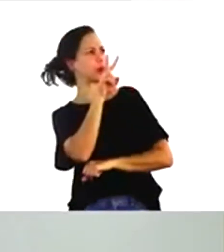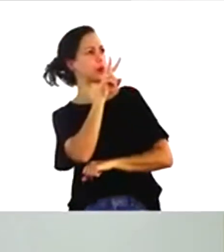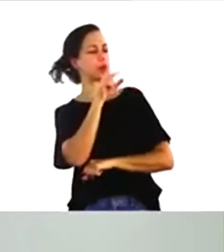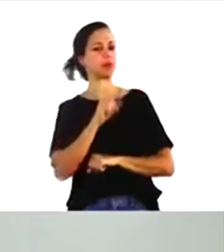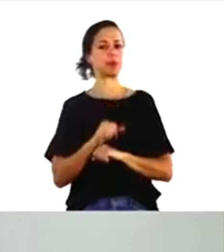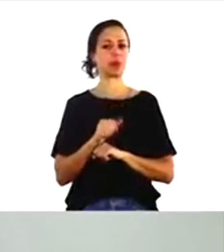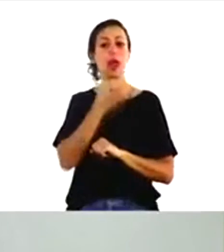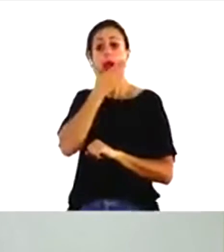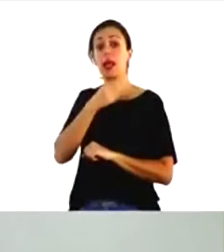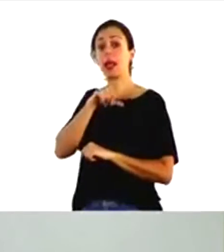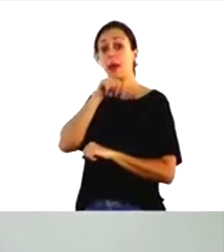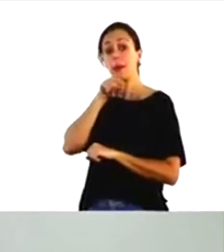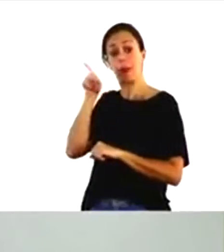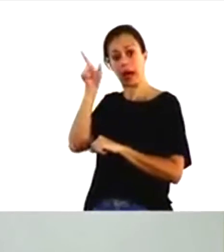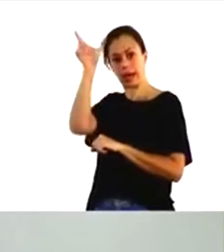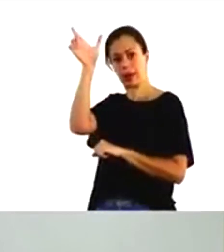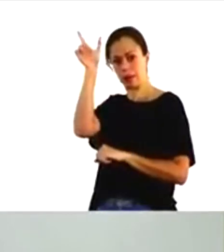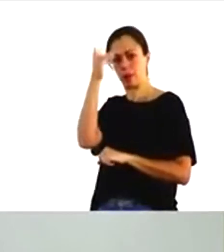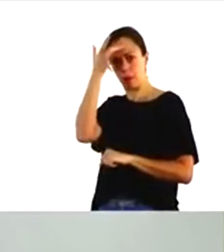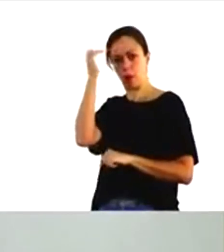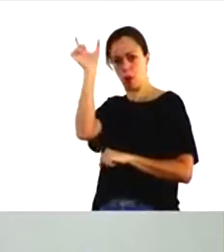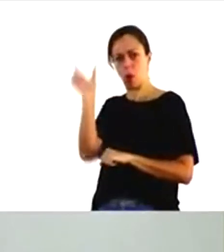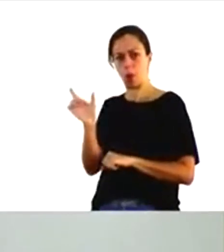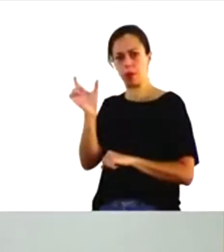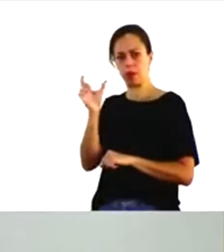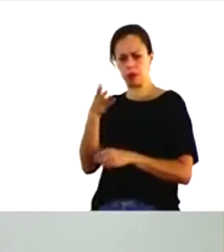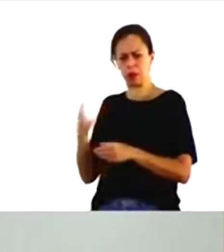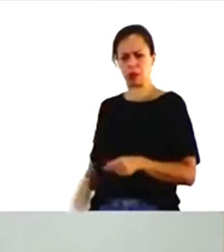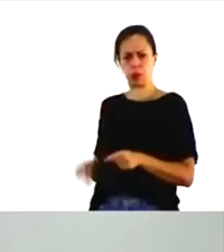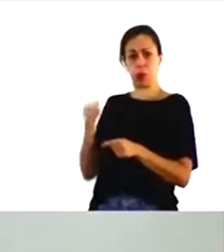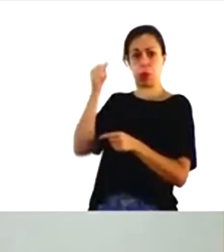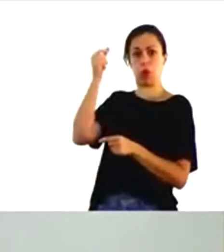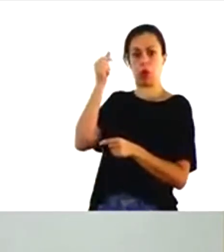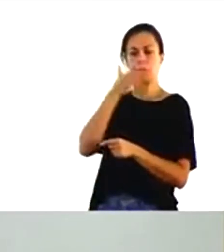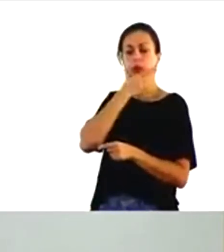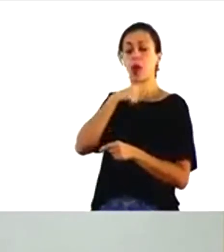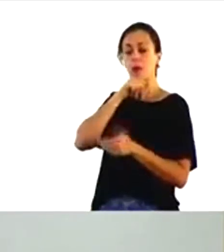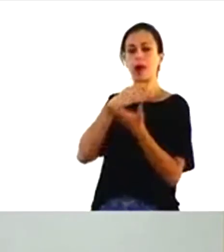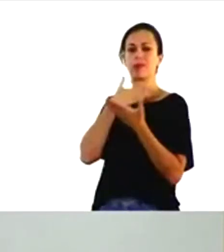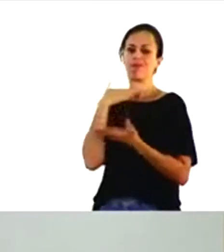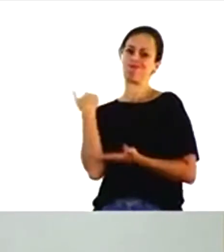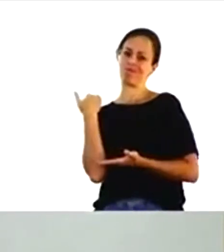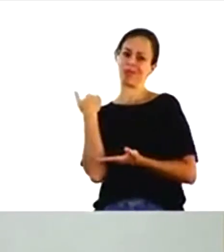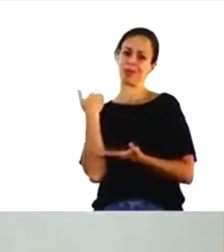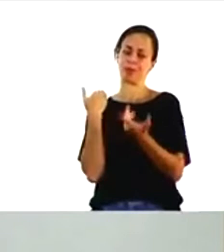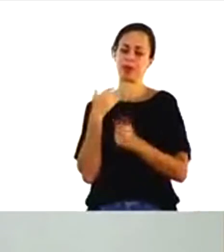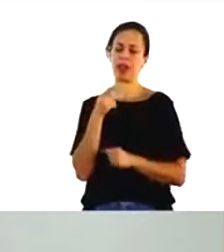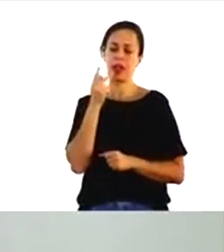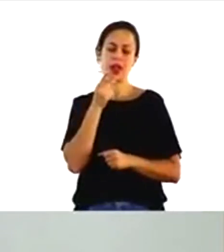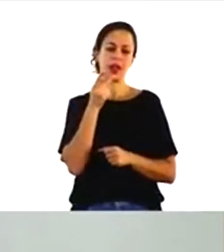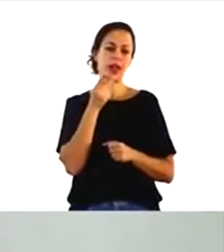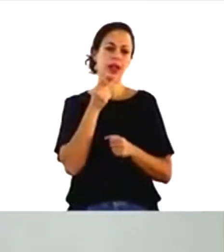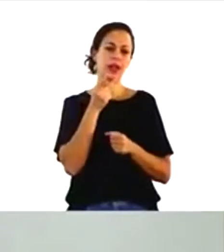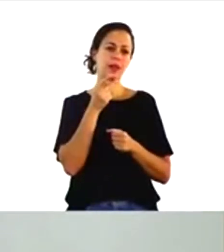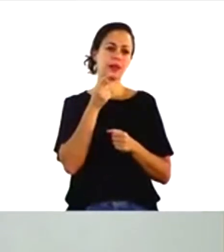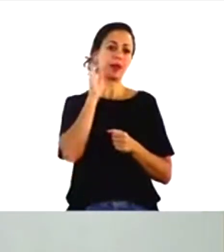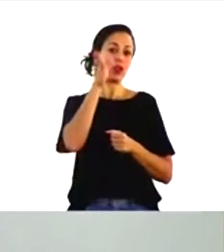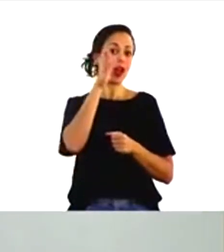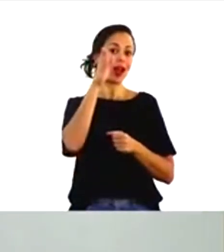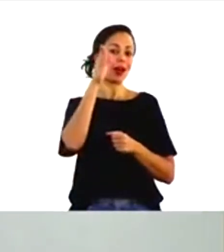quadro. E o quadro acabou ficando com o irmão de William. E